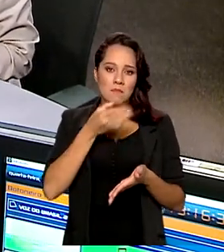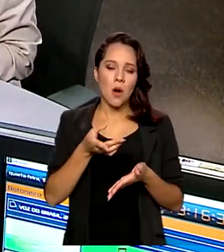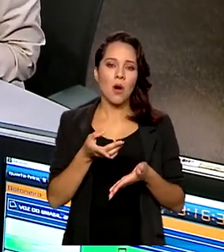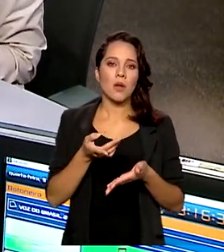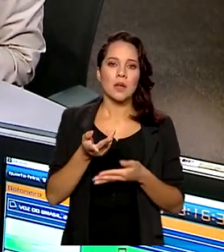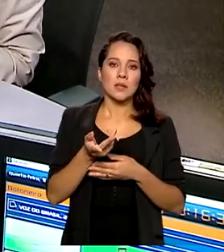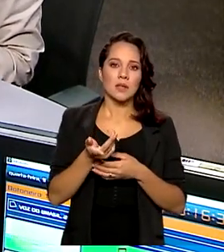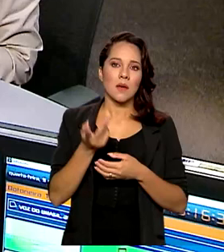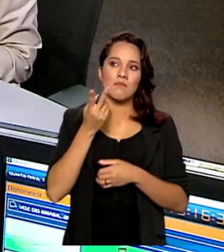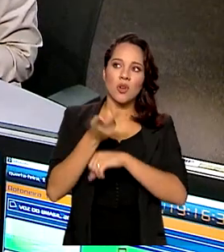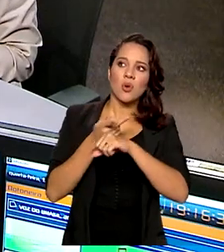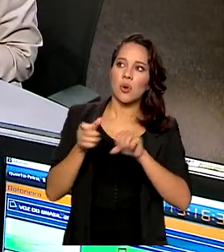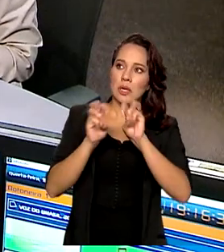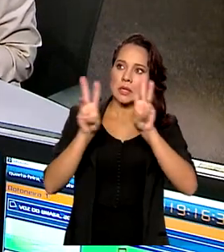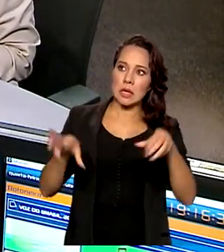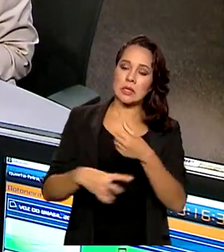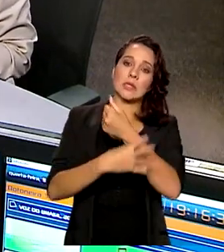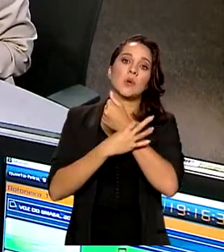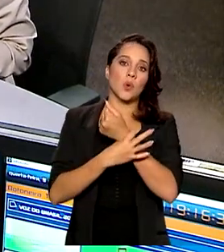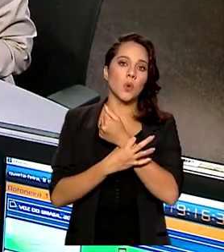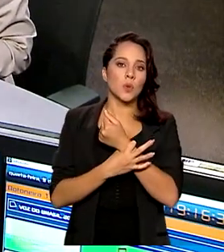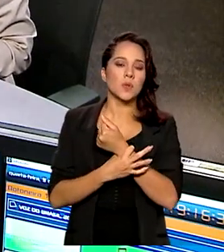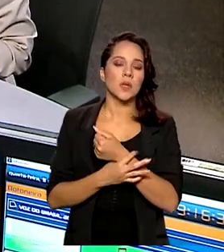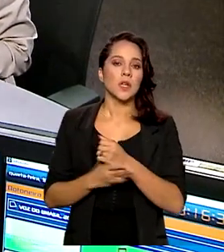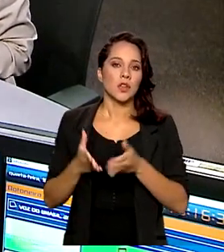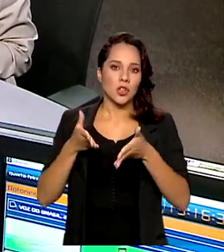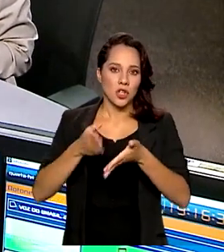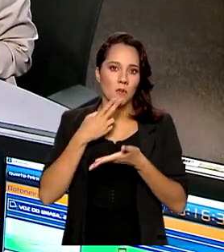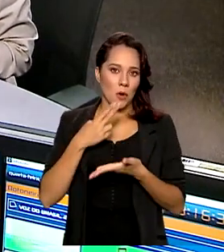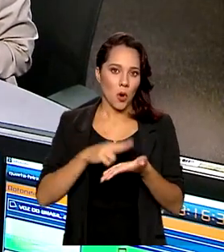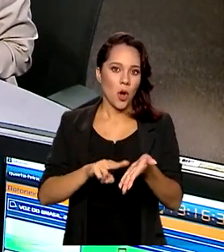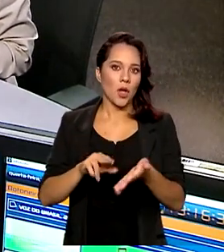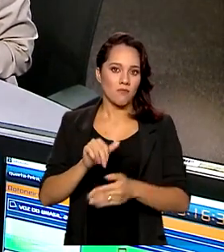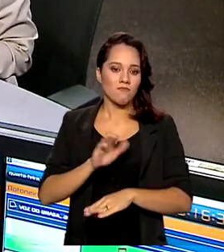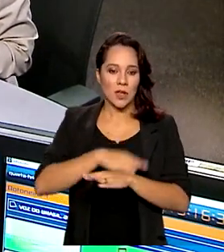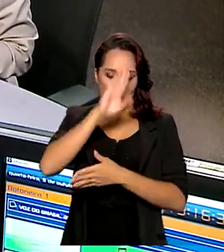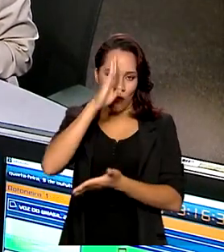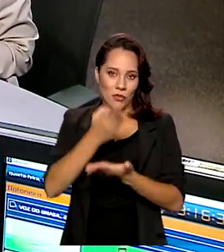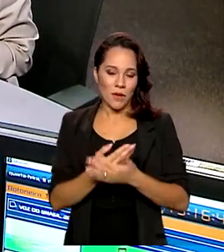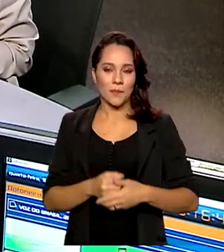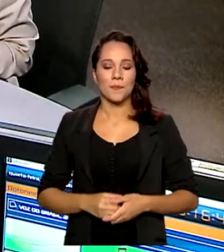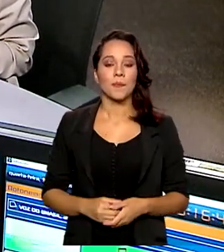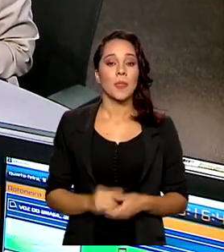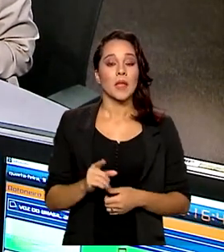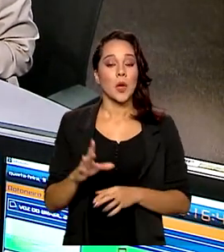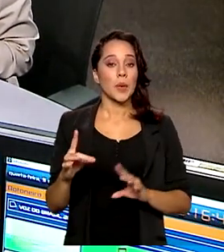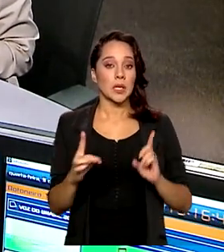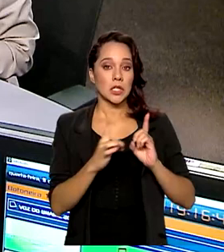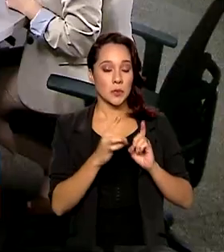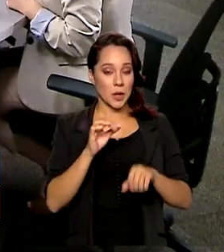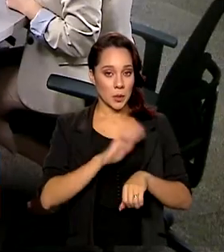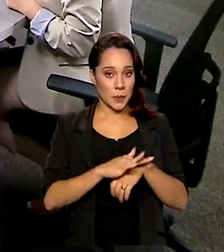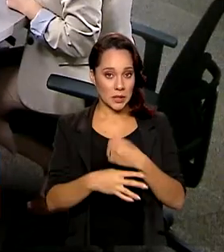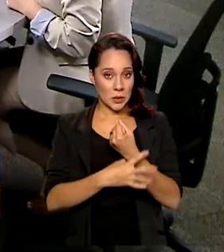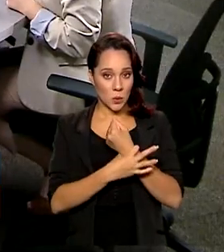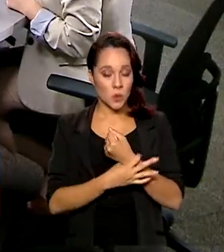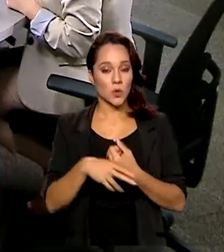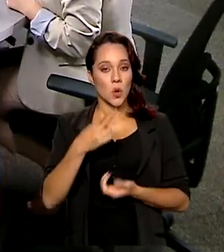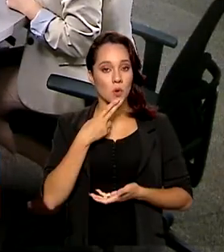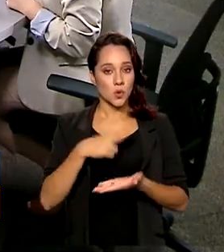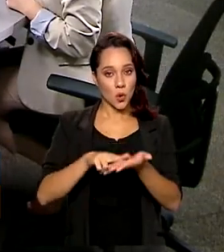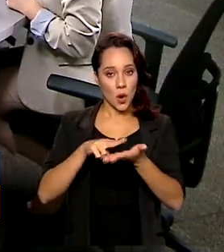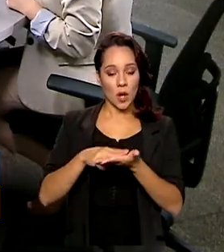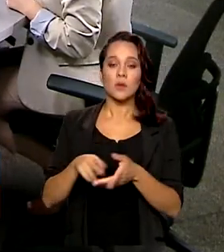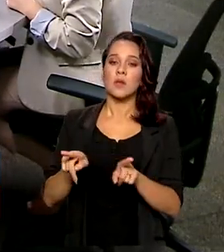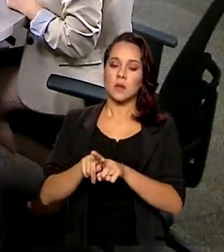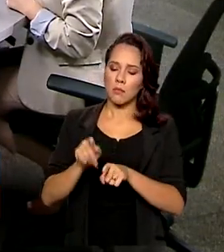procuro sites seguros que sejam mais pelo Correios, porque é mais confiável. Para tornar o atendimento mais seguro, os Correios